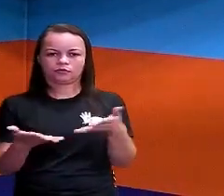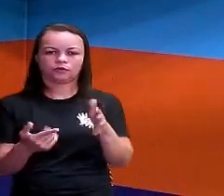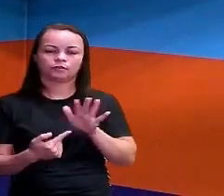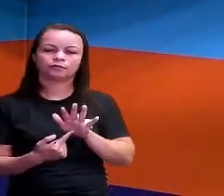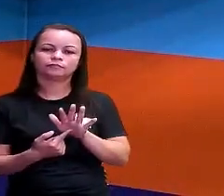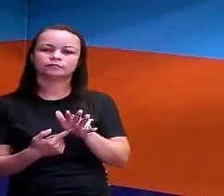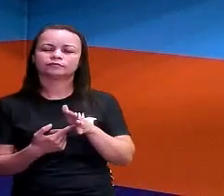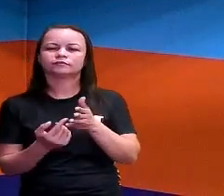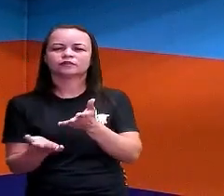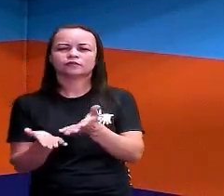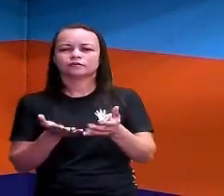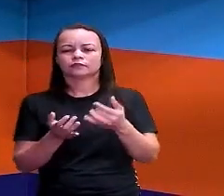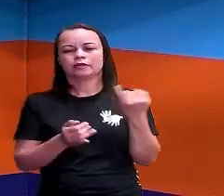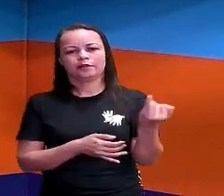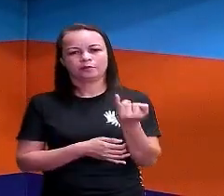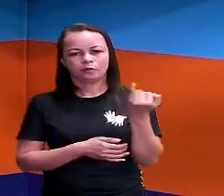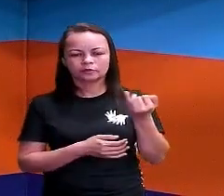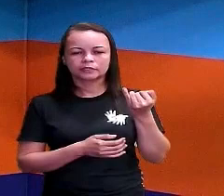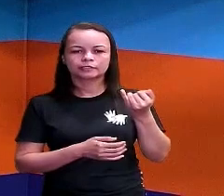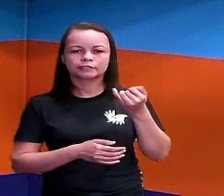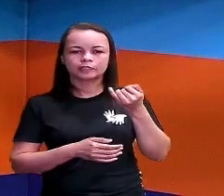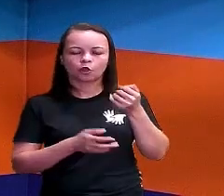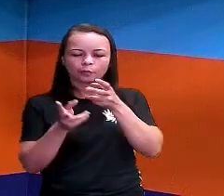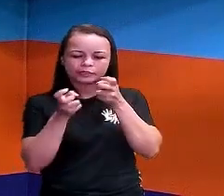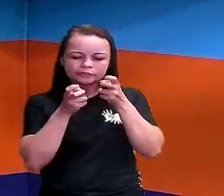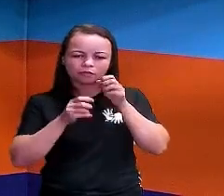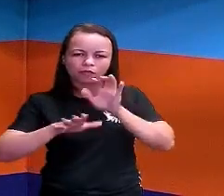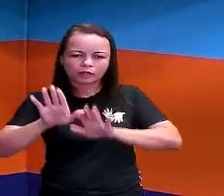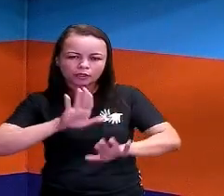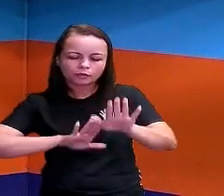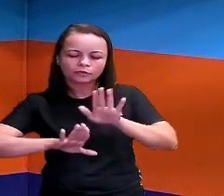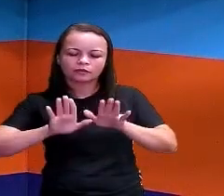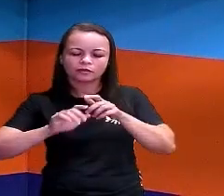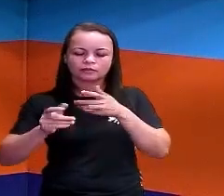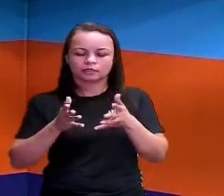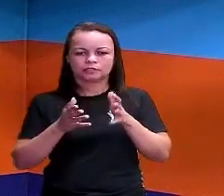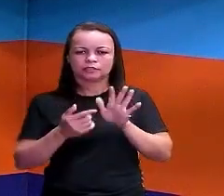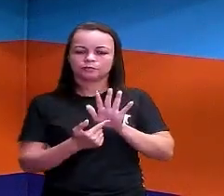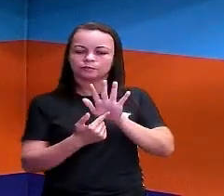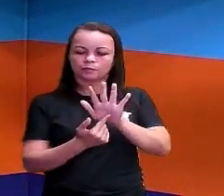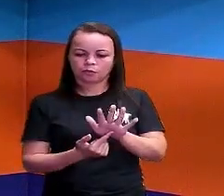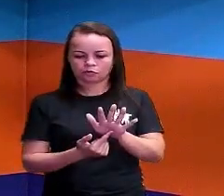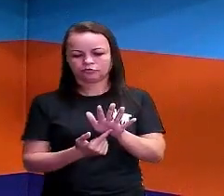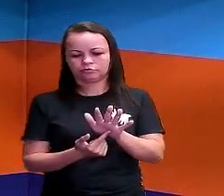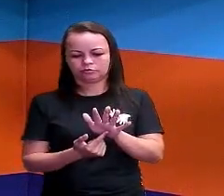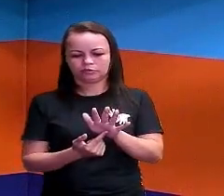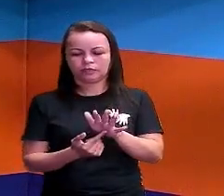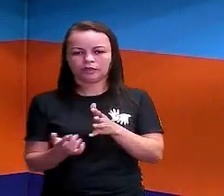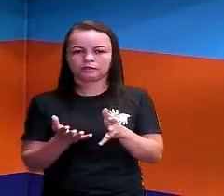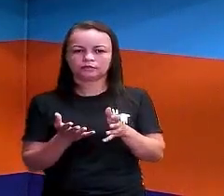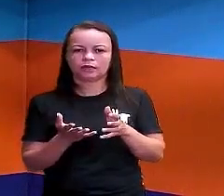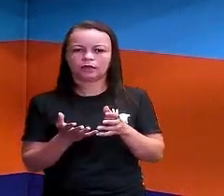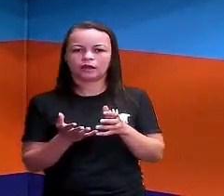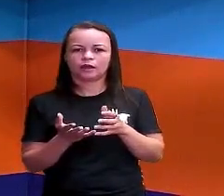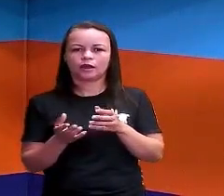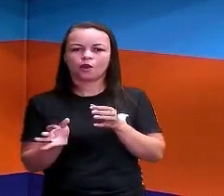que é muito importante você ter cuidado, porque você vai precisar trazer aí, né, da